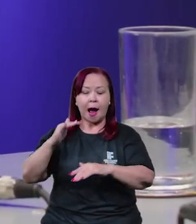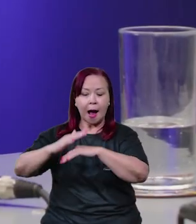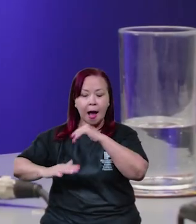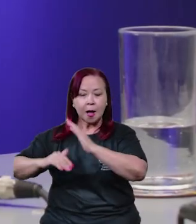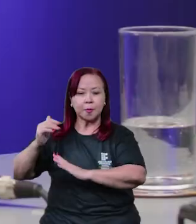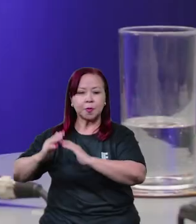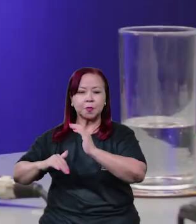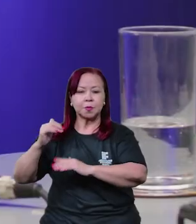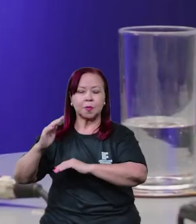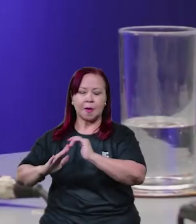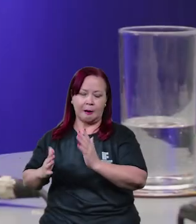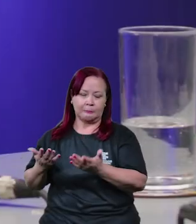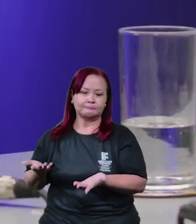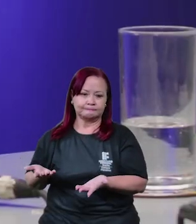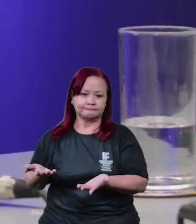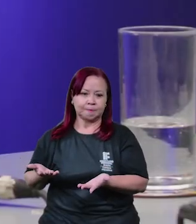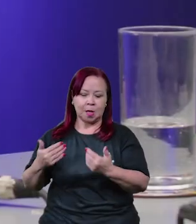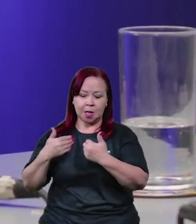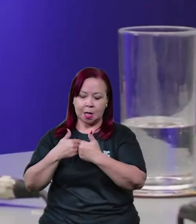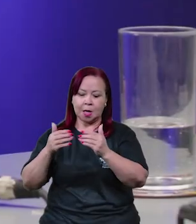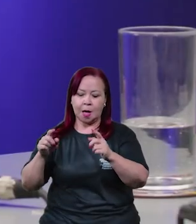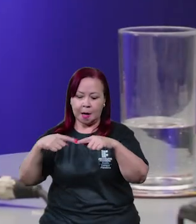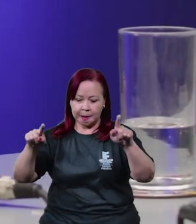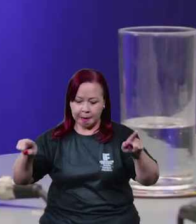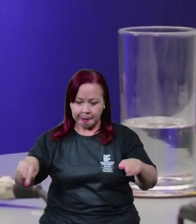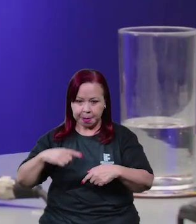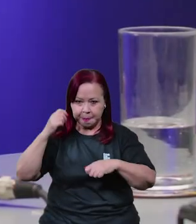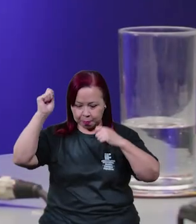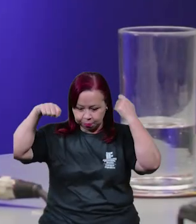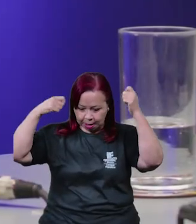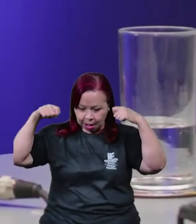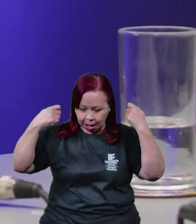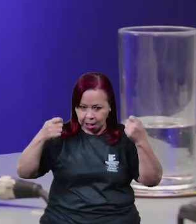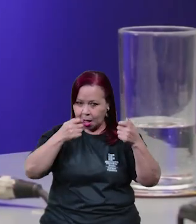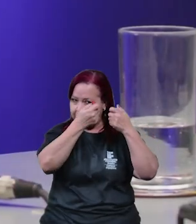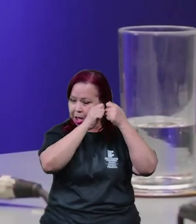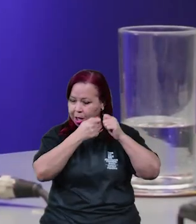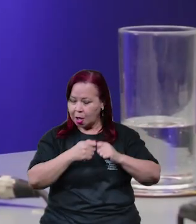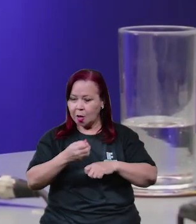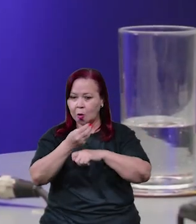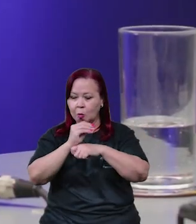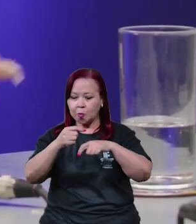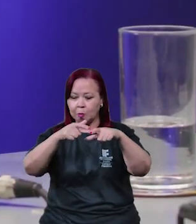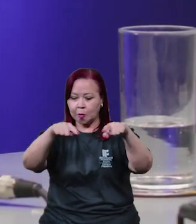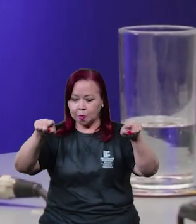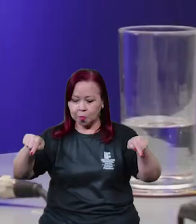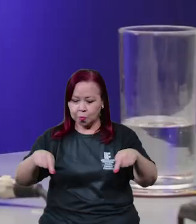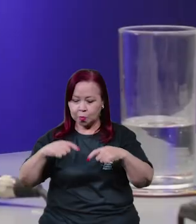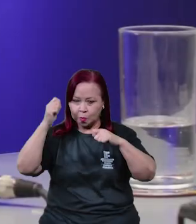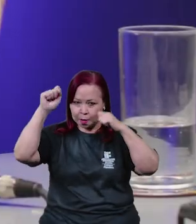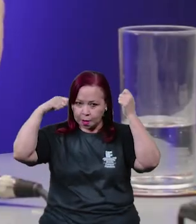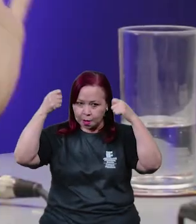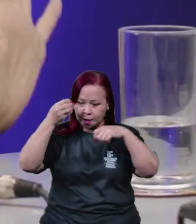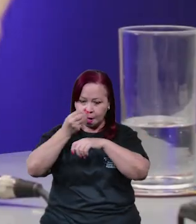profissional, que foi onde eu abri o meu salão posteriormente, fui dona de um estúdio, até que em